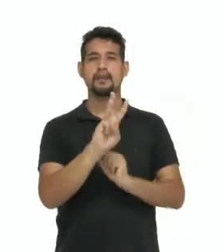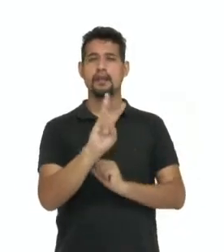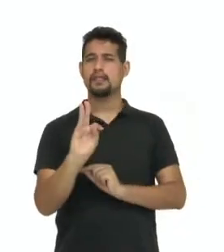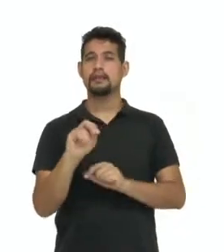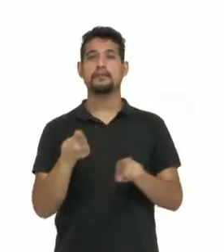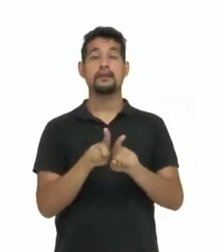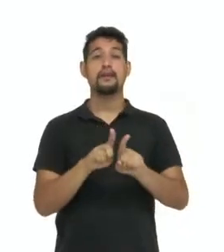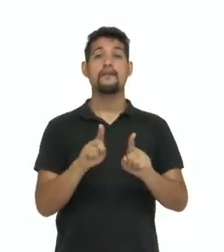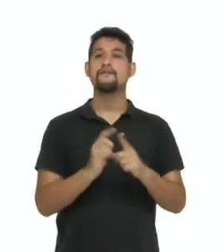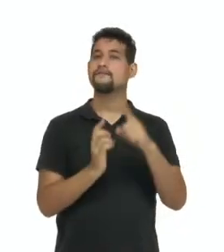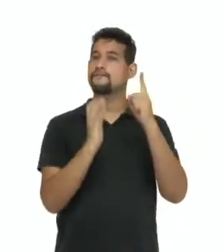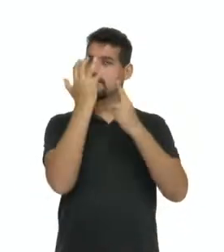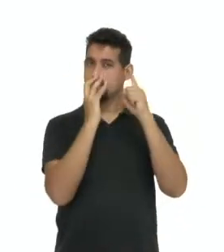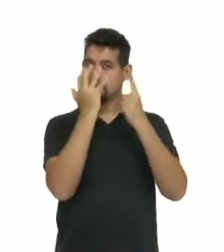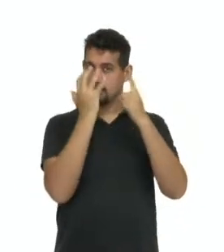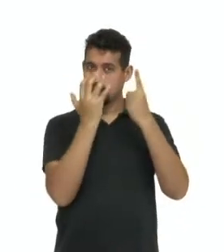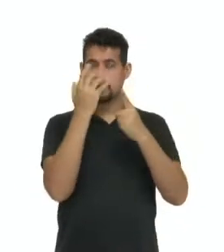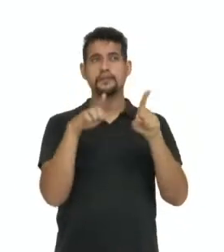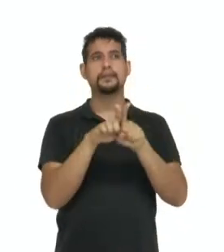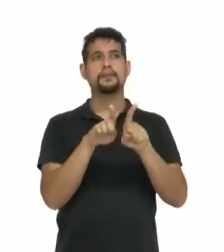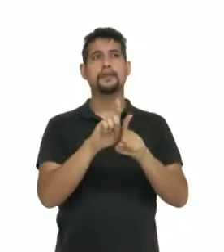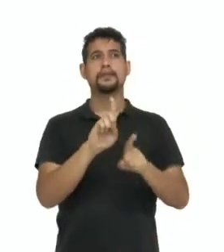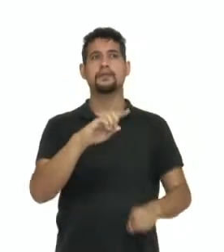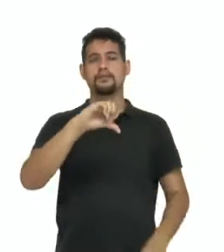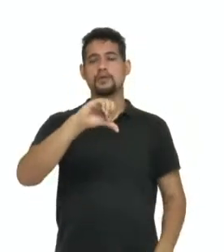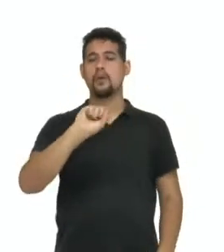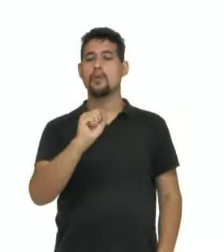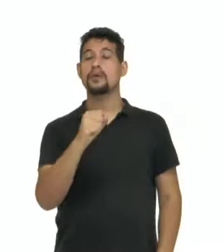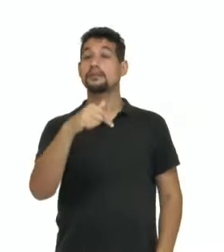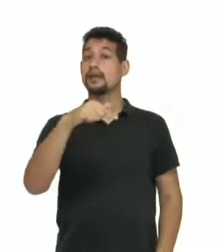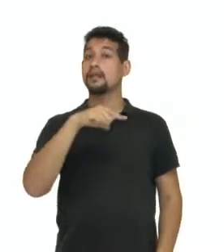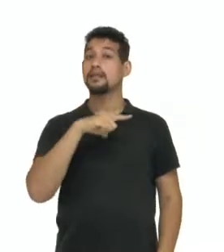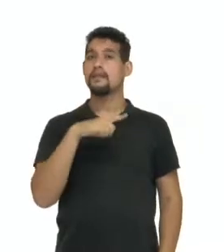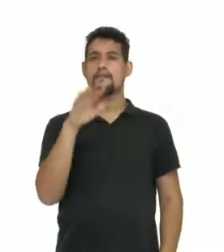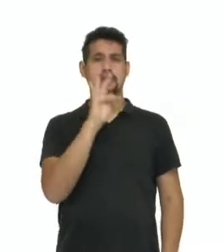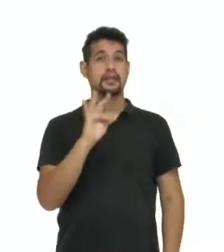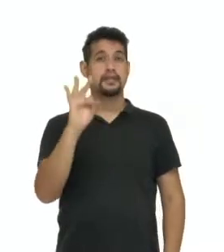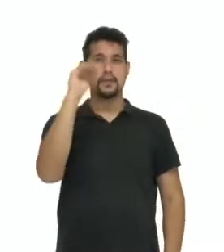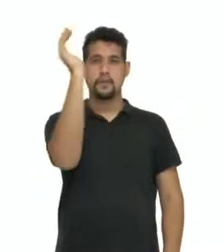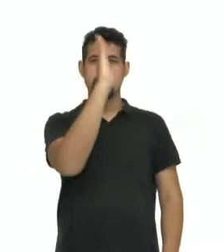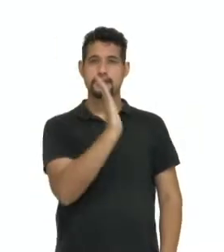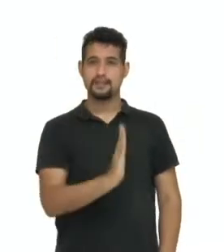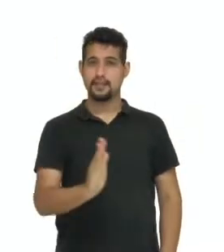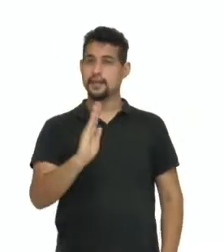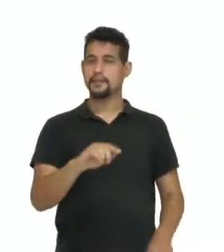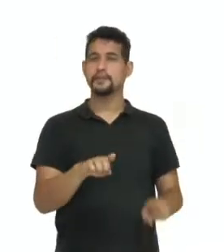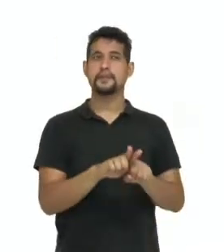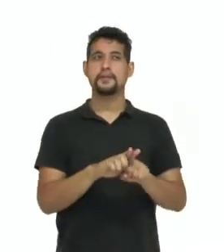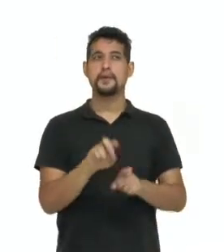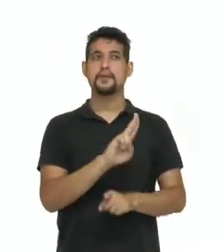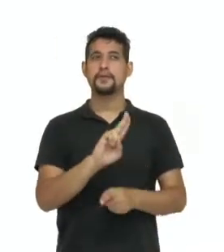de 1987, fundada a Confederação Brasileira de Taekwondo, a